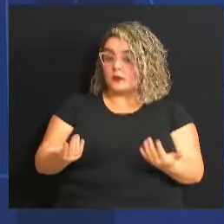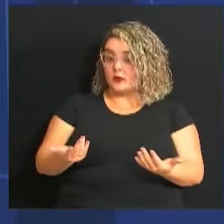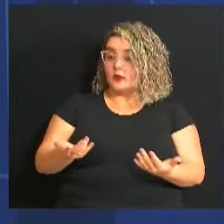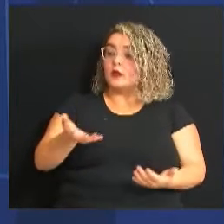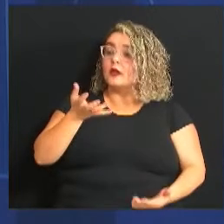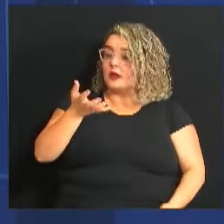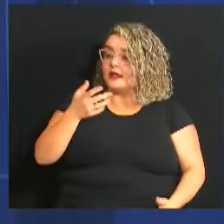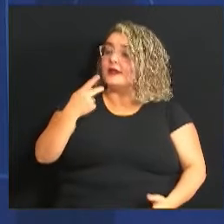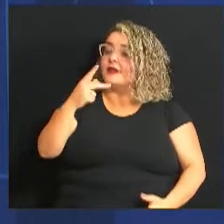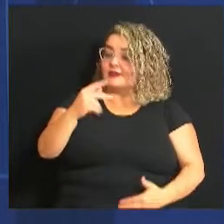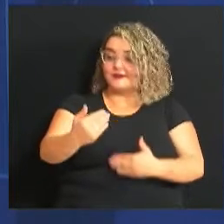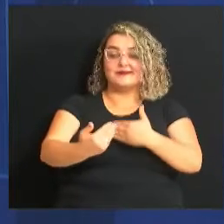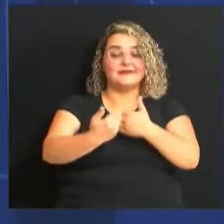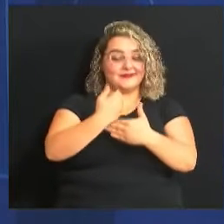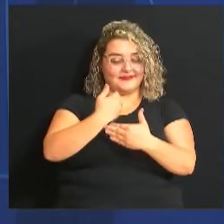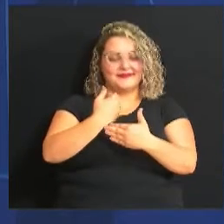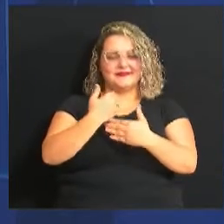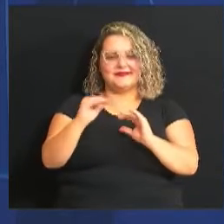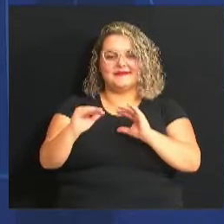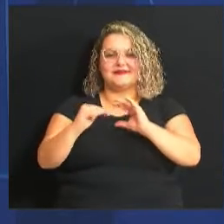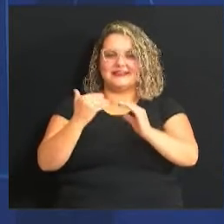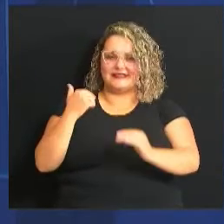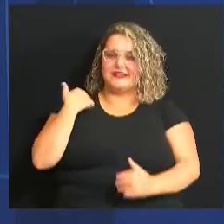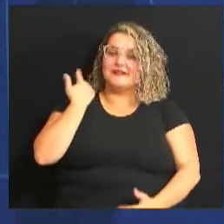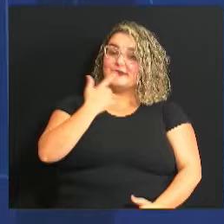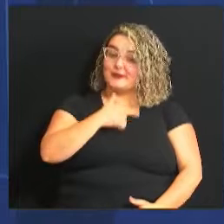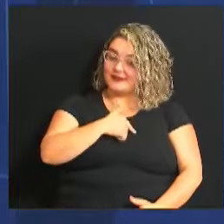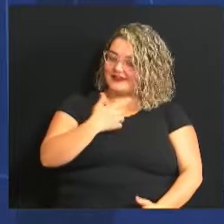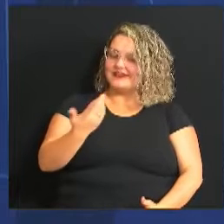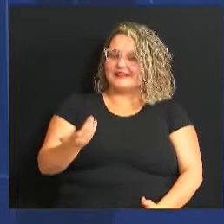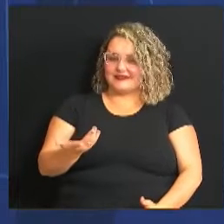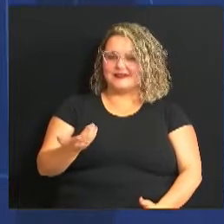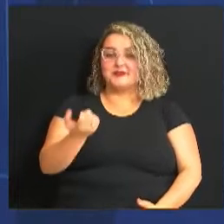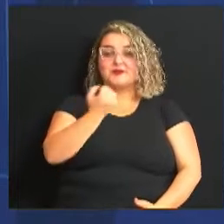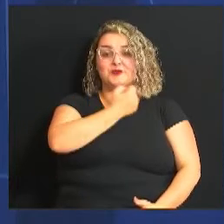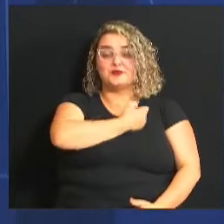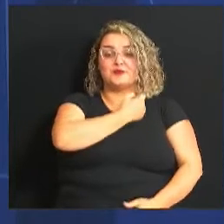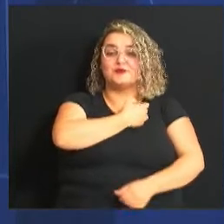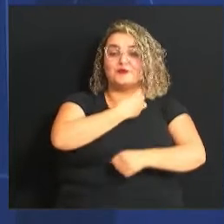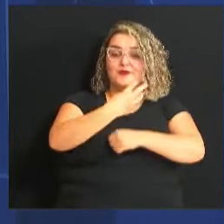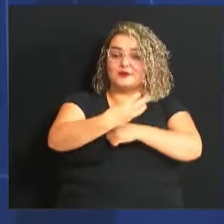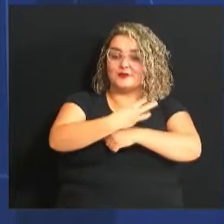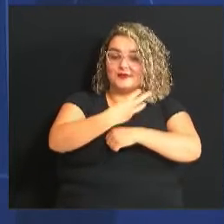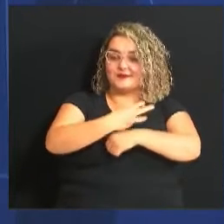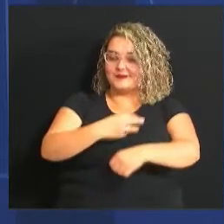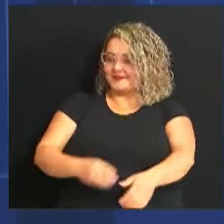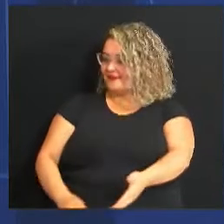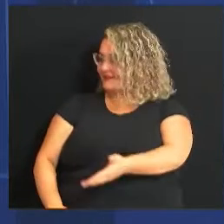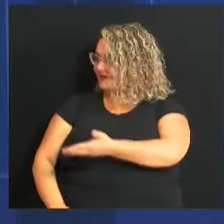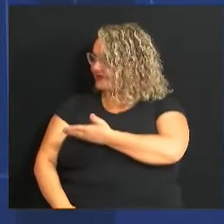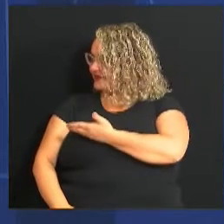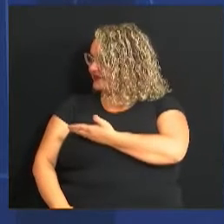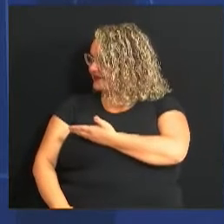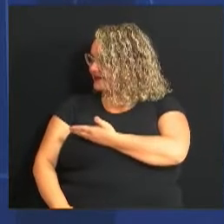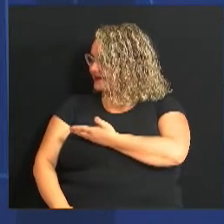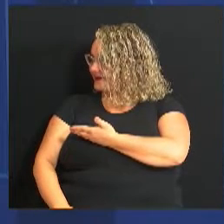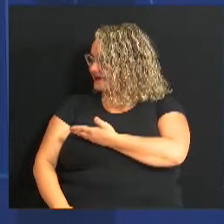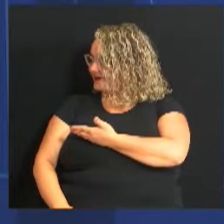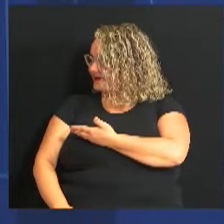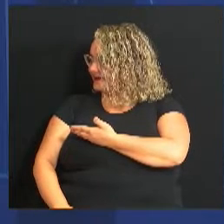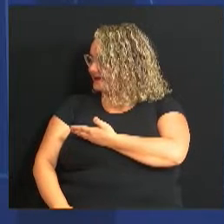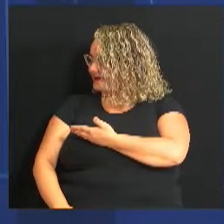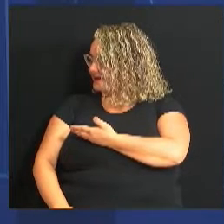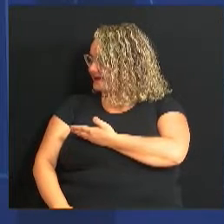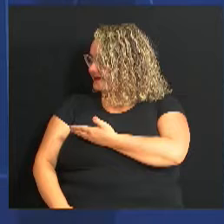sua participação, hein? Envie a sua mensagem para o número do nosso WhatsApp. 19 é o nosso DDD